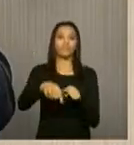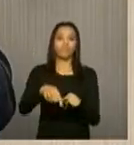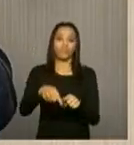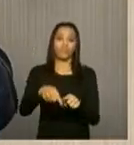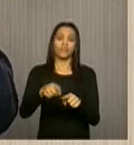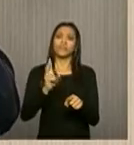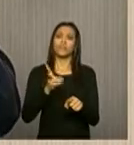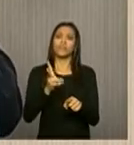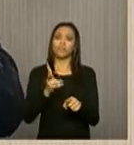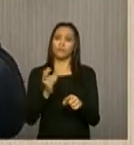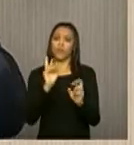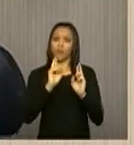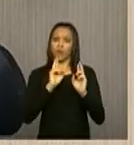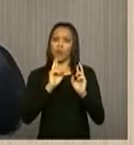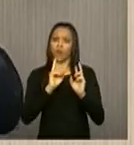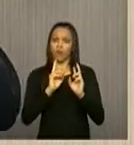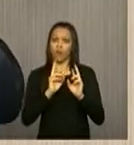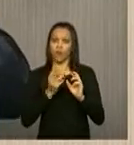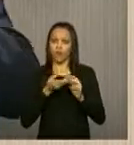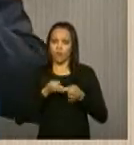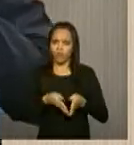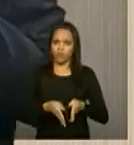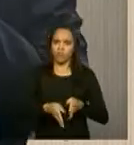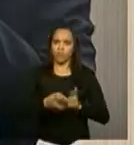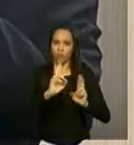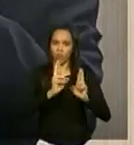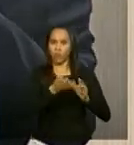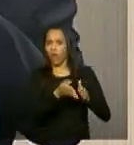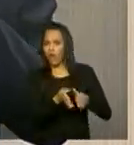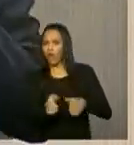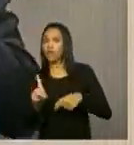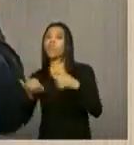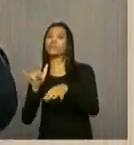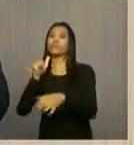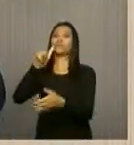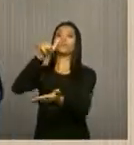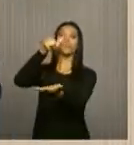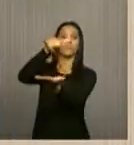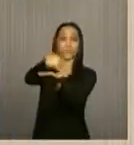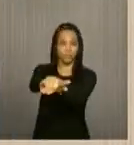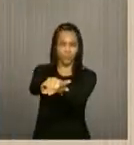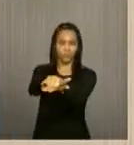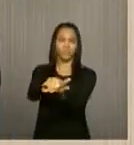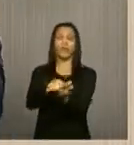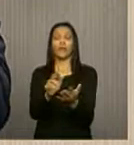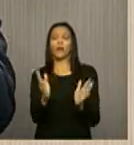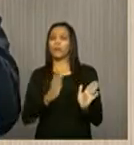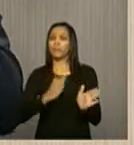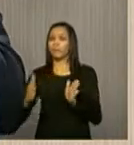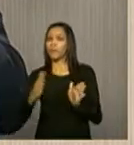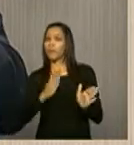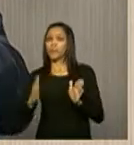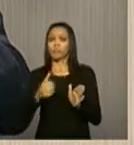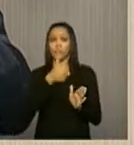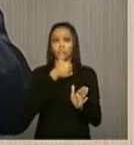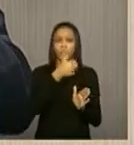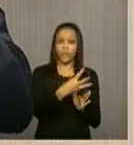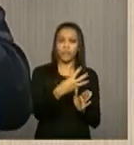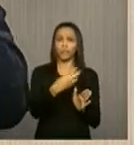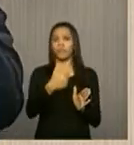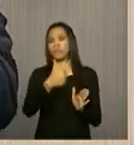translado rodoviáriaa rodoviária ea sério a isso aconteceu entre 13 e 14 de